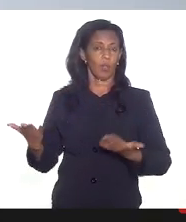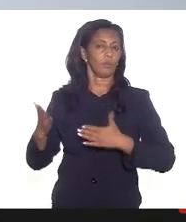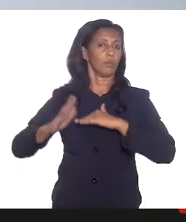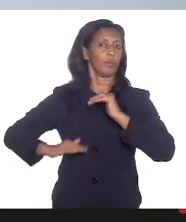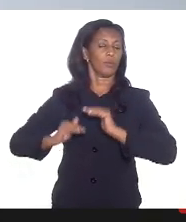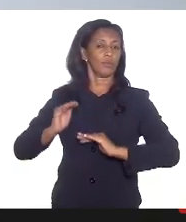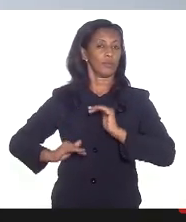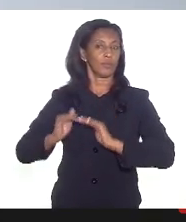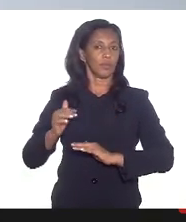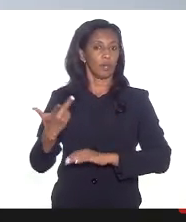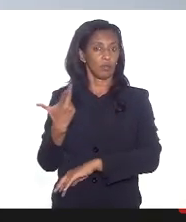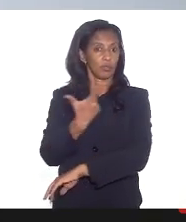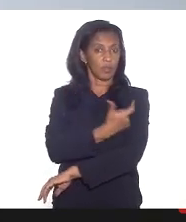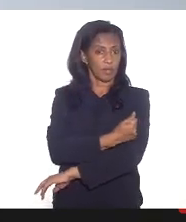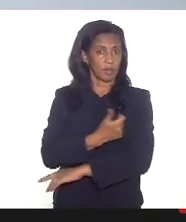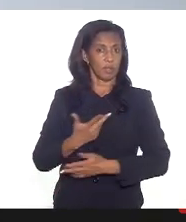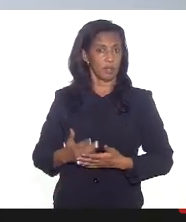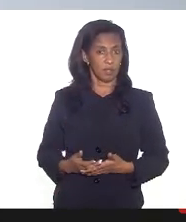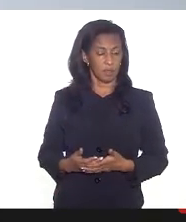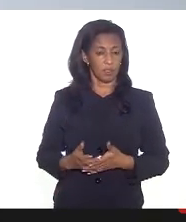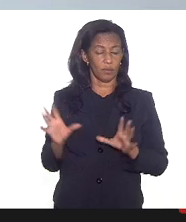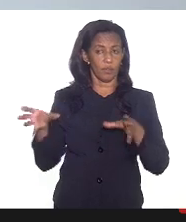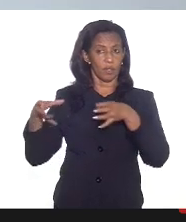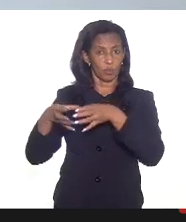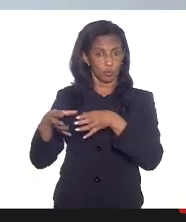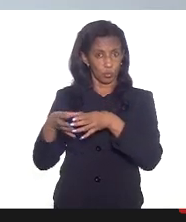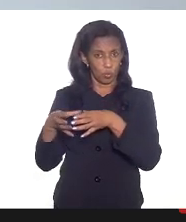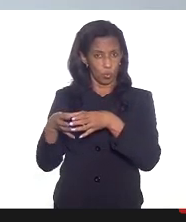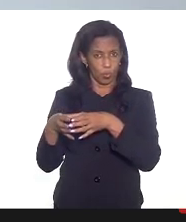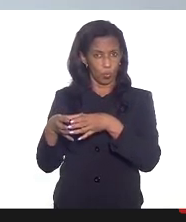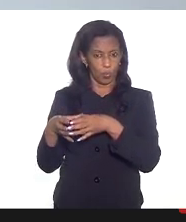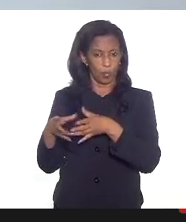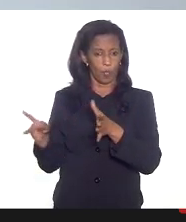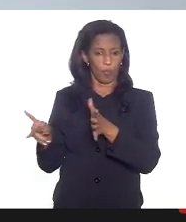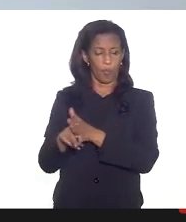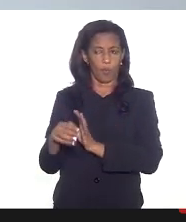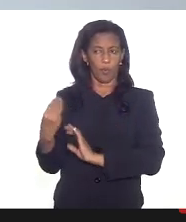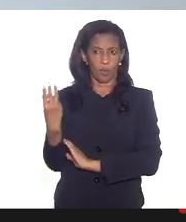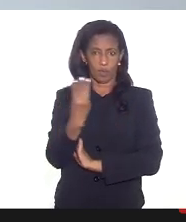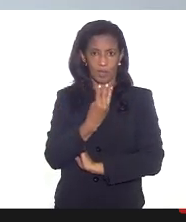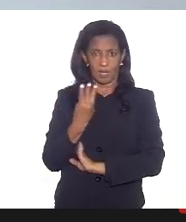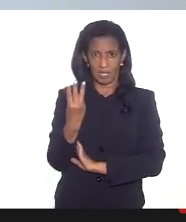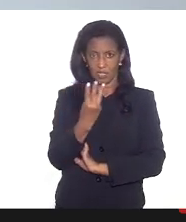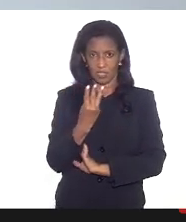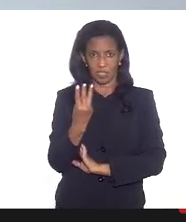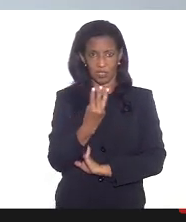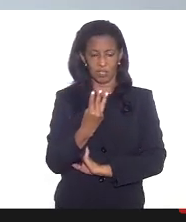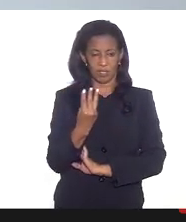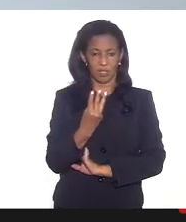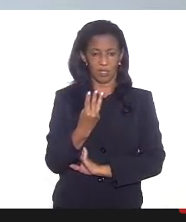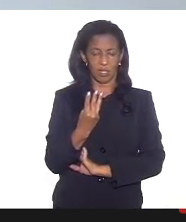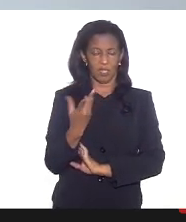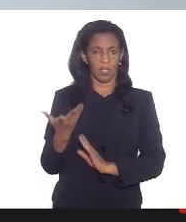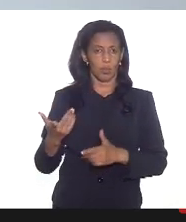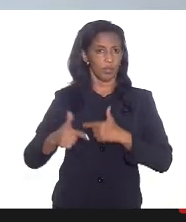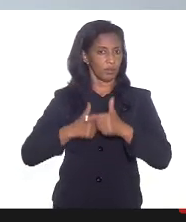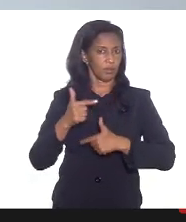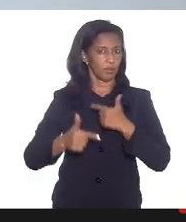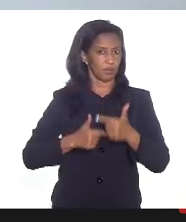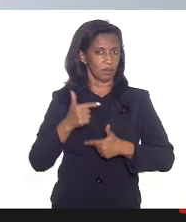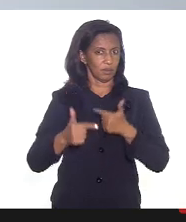há mais de aplicar vacinação EA que a gente tá falando um grupo bem restrito né gente está falando de três linhas e no momento que a gente